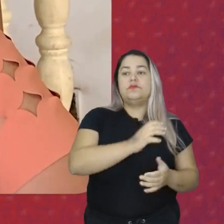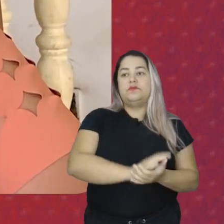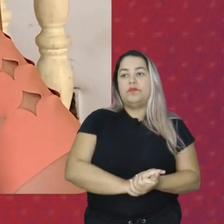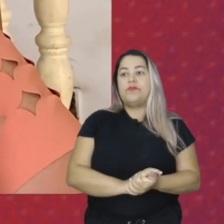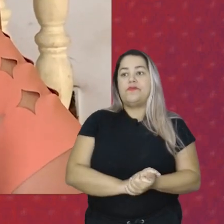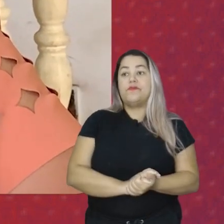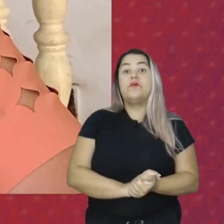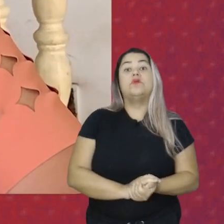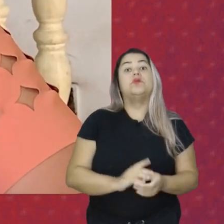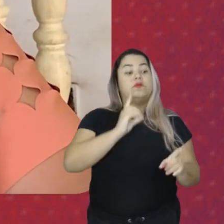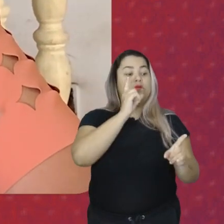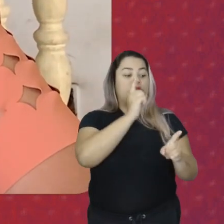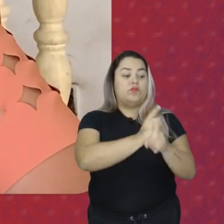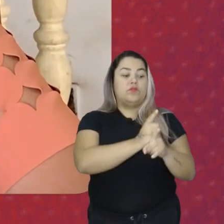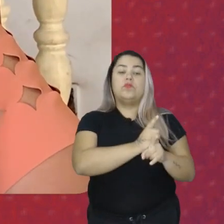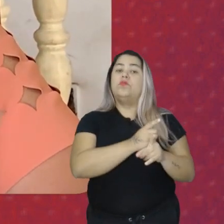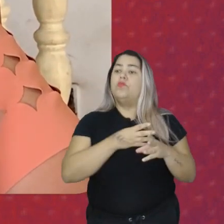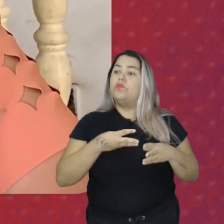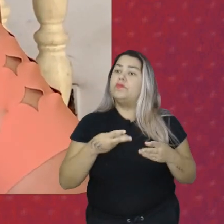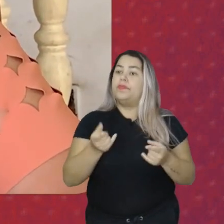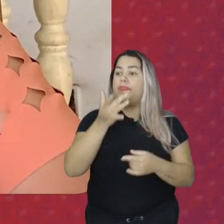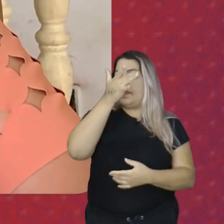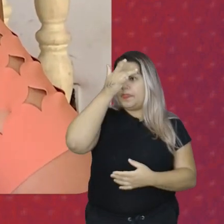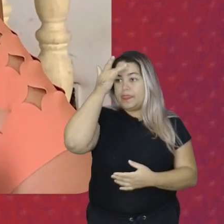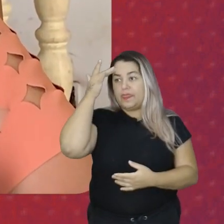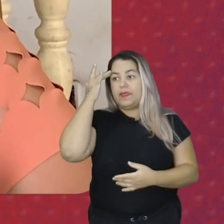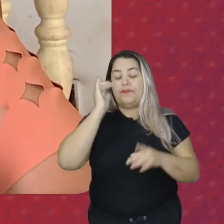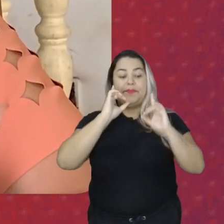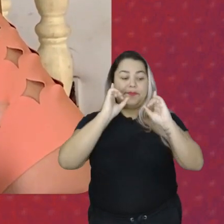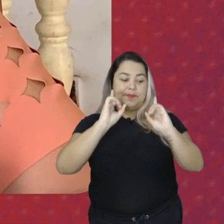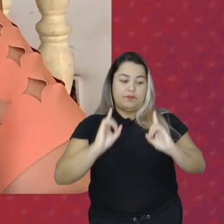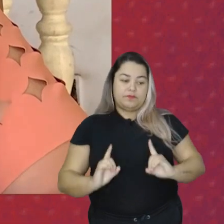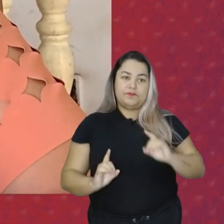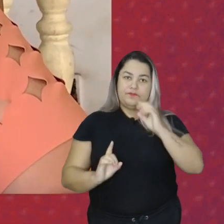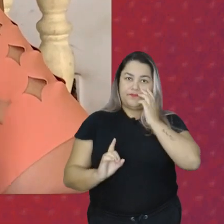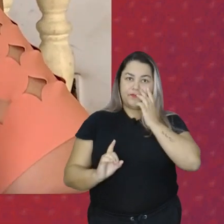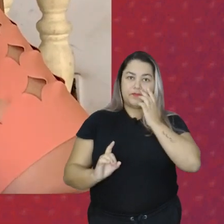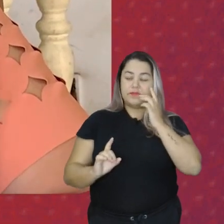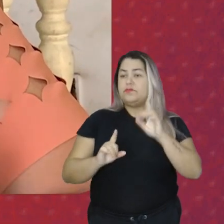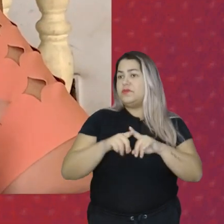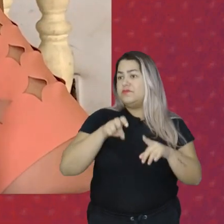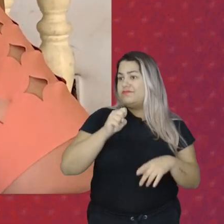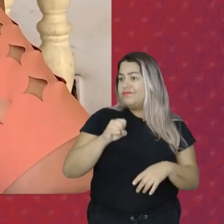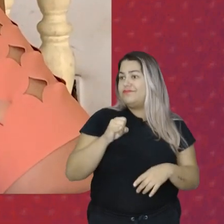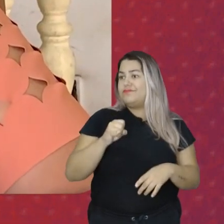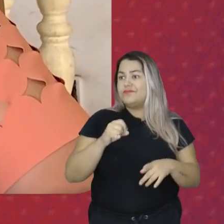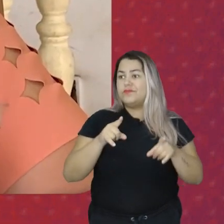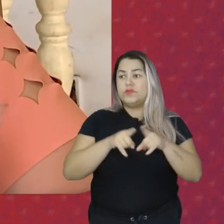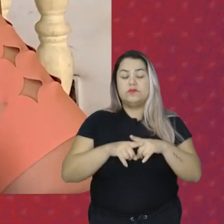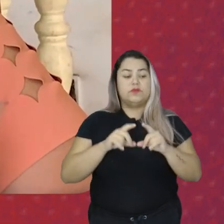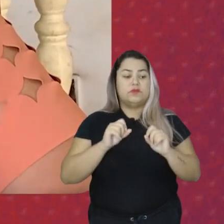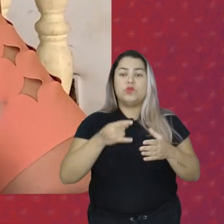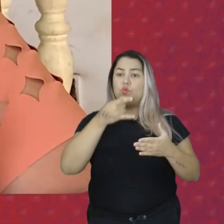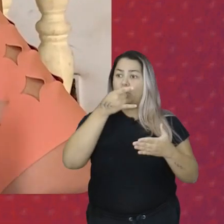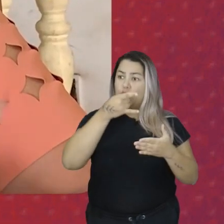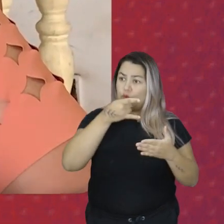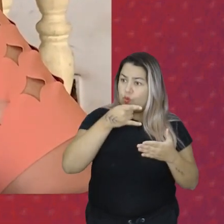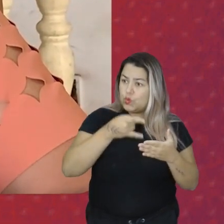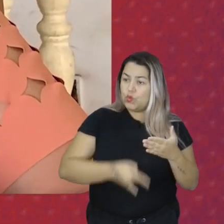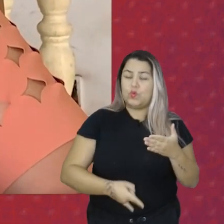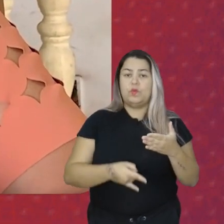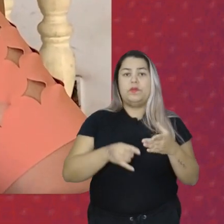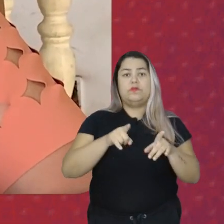Nós encontramos muitas pessoas com deficiência que sequer tinham o laudo